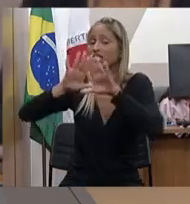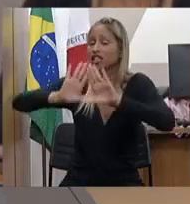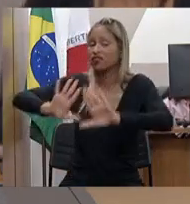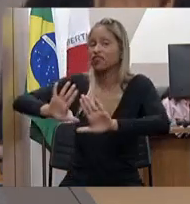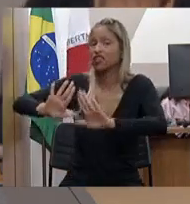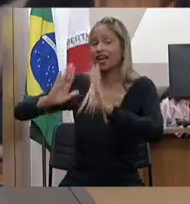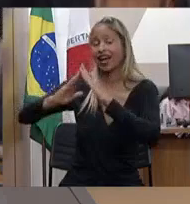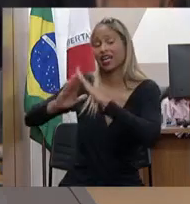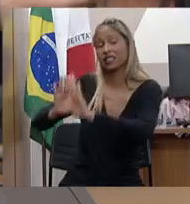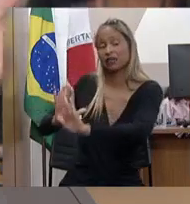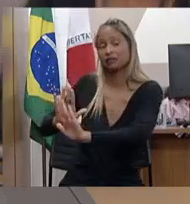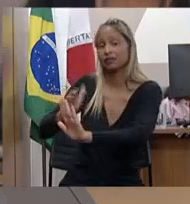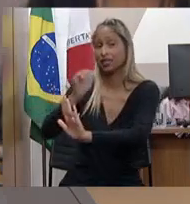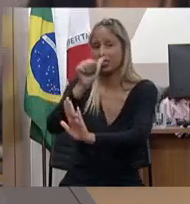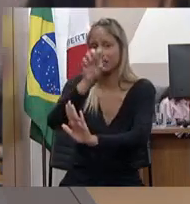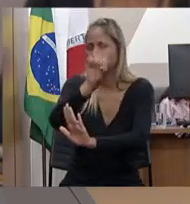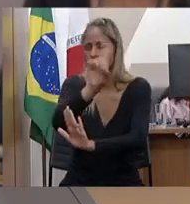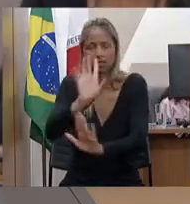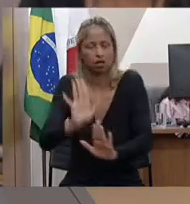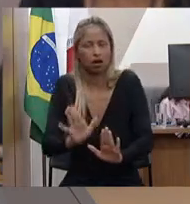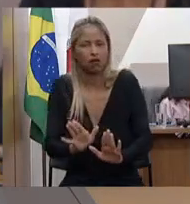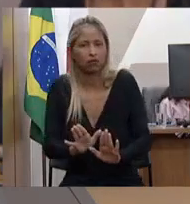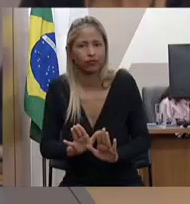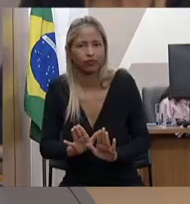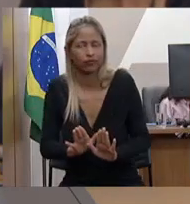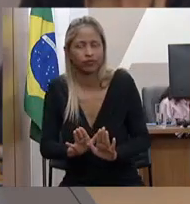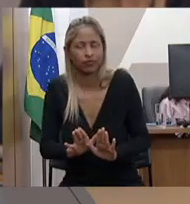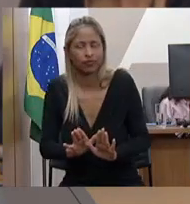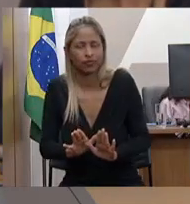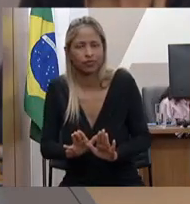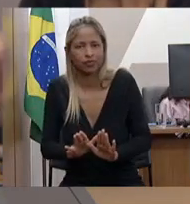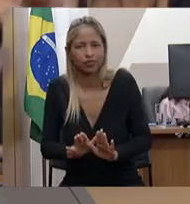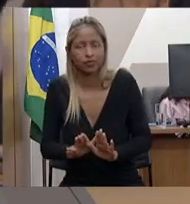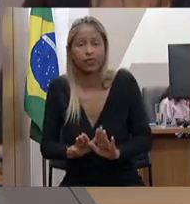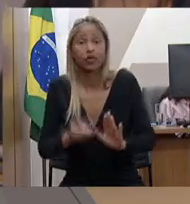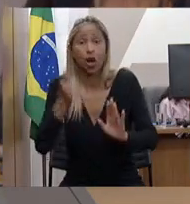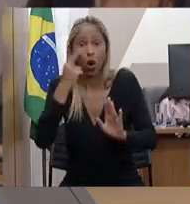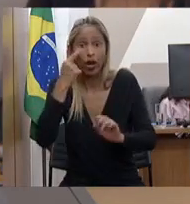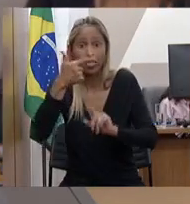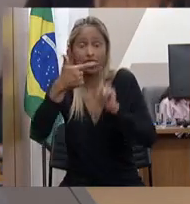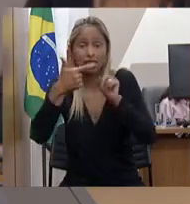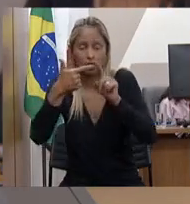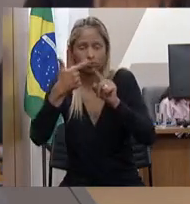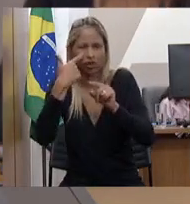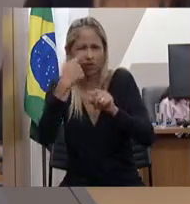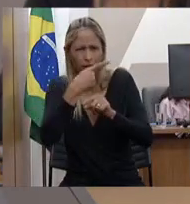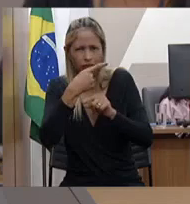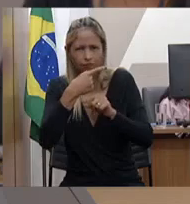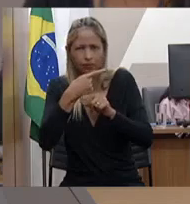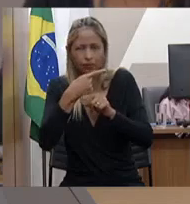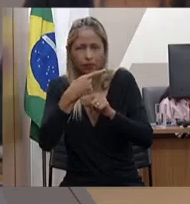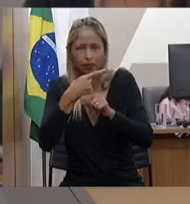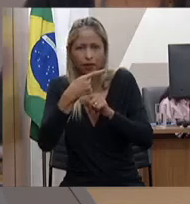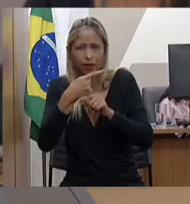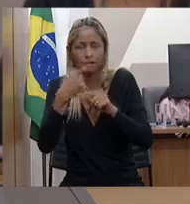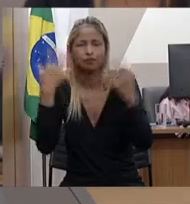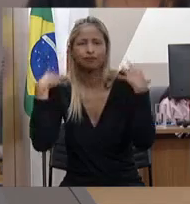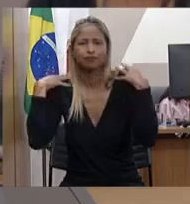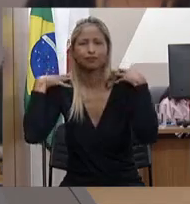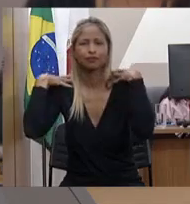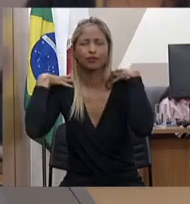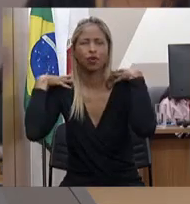trabalhador brasileiro 15 dias dentro de casa né Olha a segunda lá o segundo quadradinho é lesão no